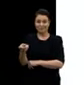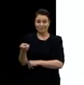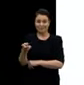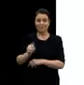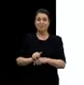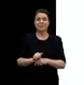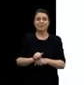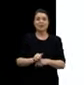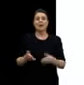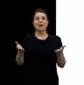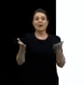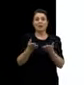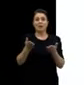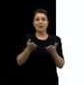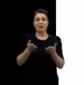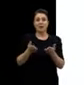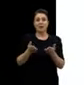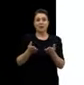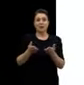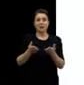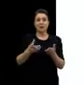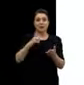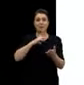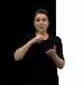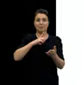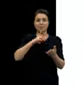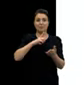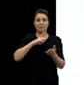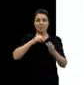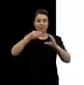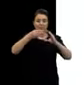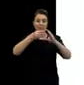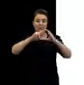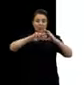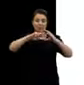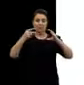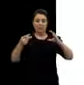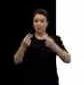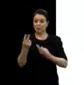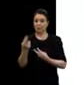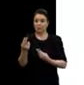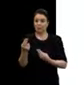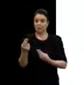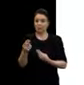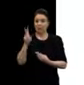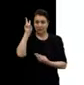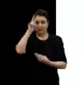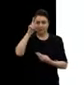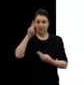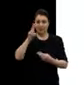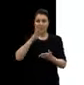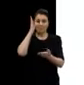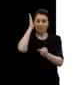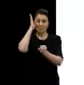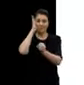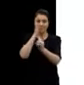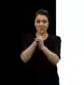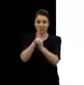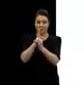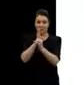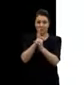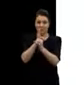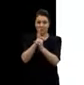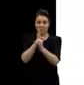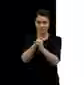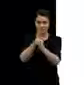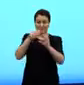Na metáfase 1, há o pareamento dos cromossomos homólogos. Ó, lembra a metáfase? Metade, eles ficam na metade